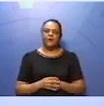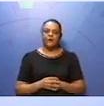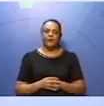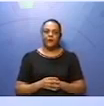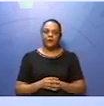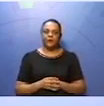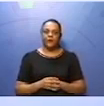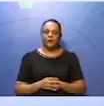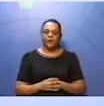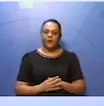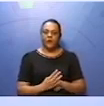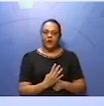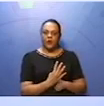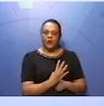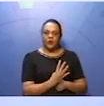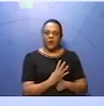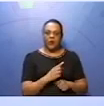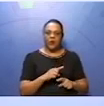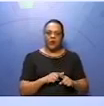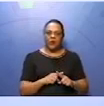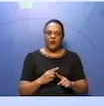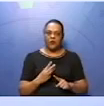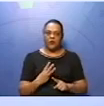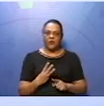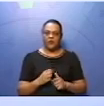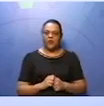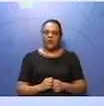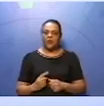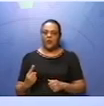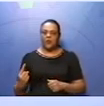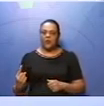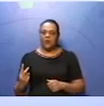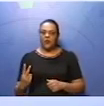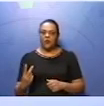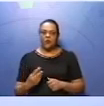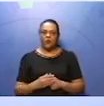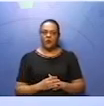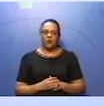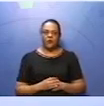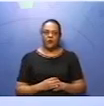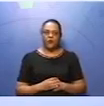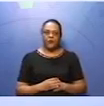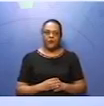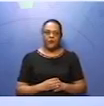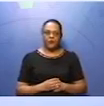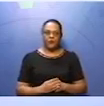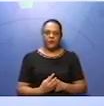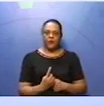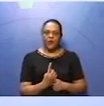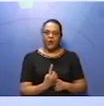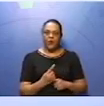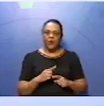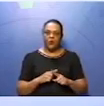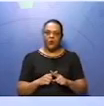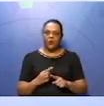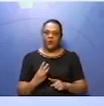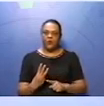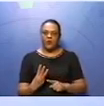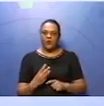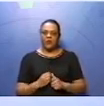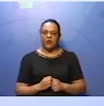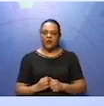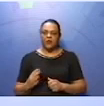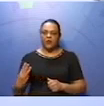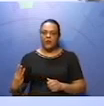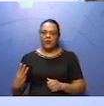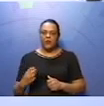Ó, o 4 vezes 3 daqui e daqui, 12. Aqui e aqui. 1 vezes 3, 3.